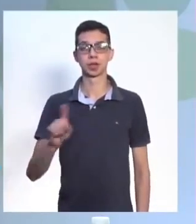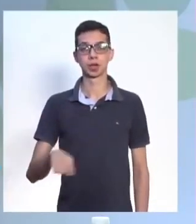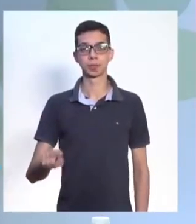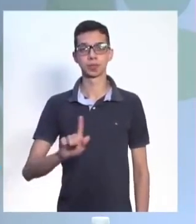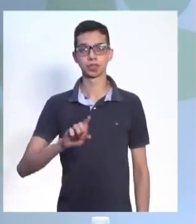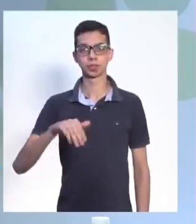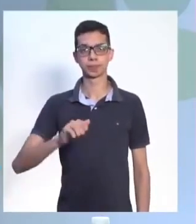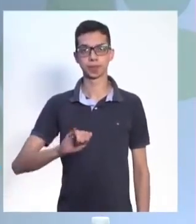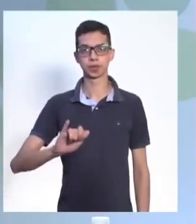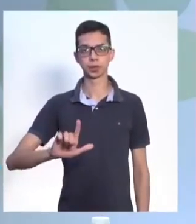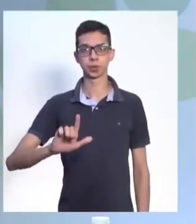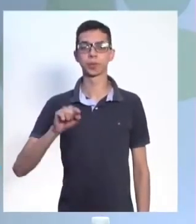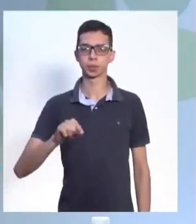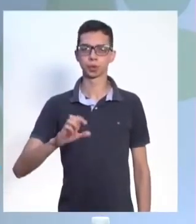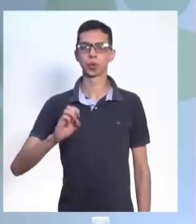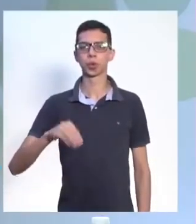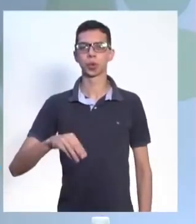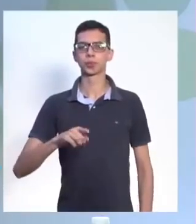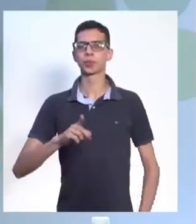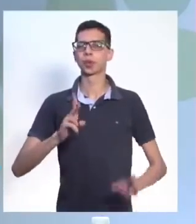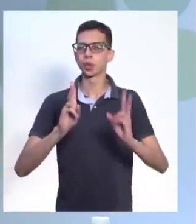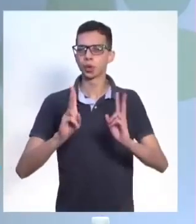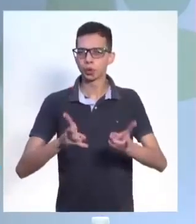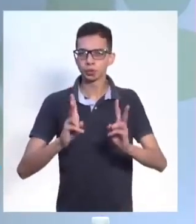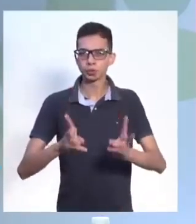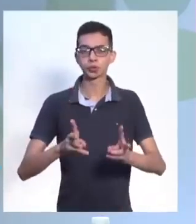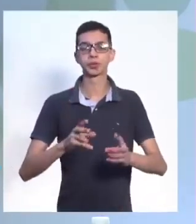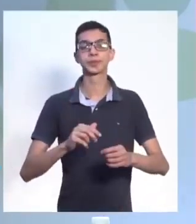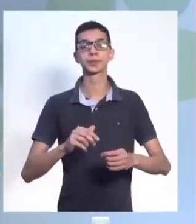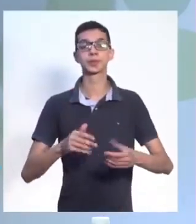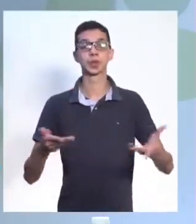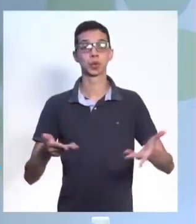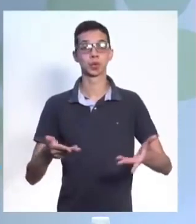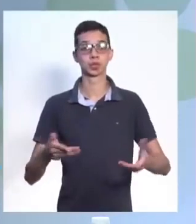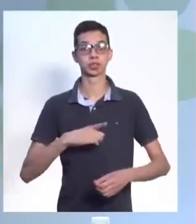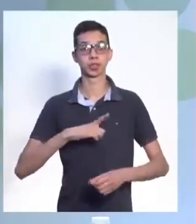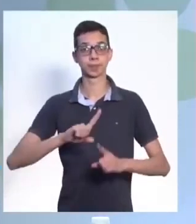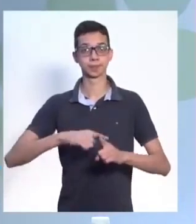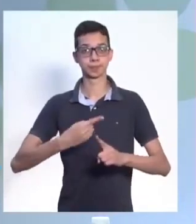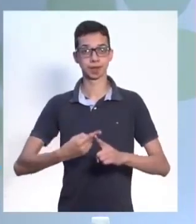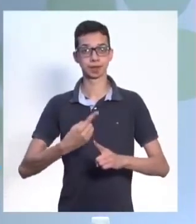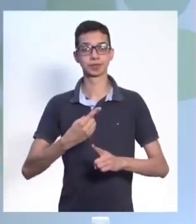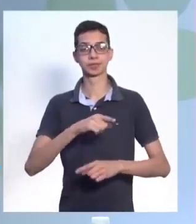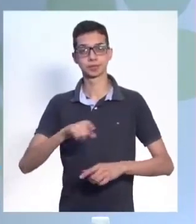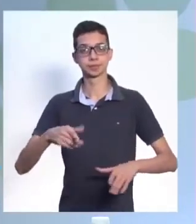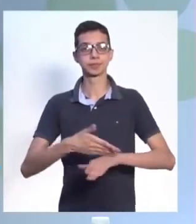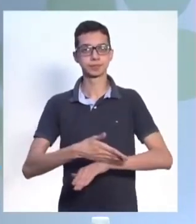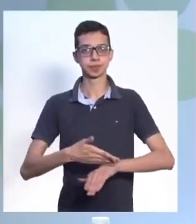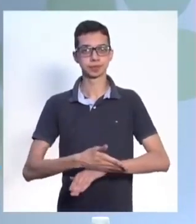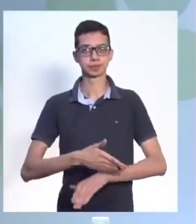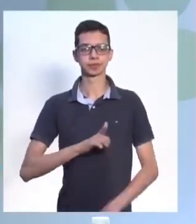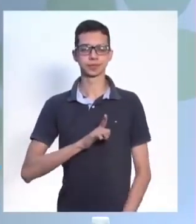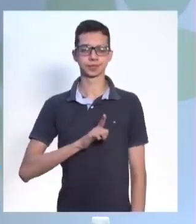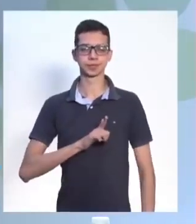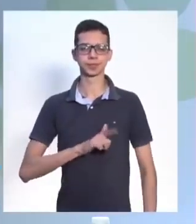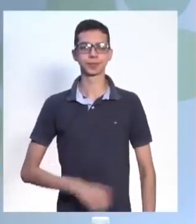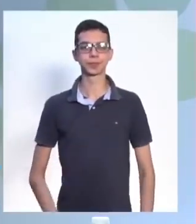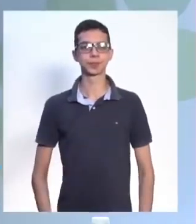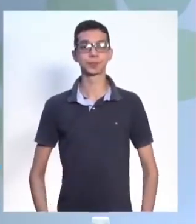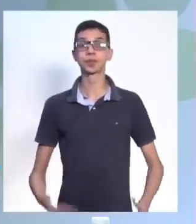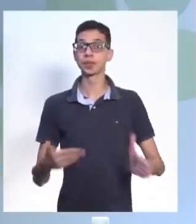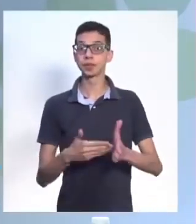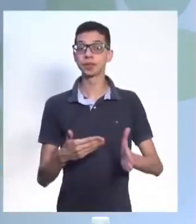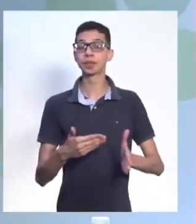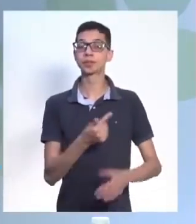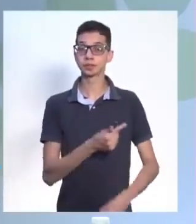cmsp.mate@gmail.com. Então, continuem lá suas missões fazendo. Hoje nós vamos ter mais uma para vocês aí participar até a semana que vem